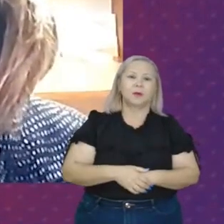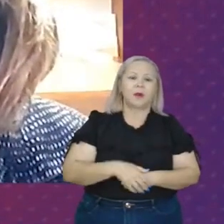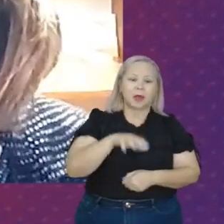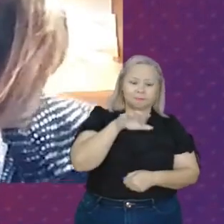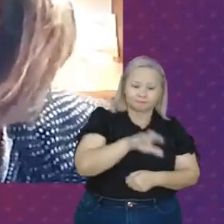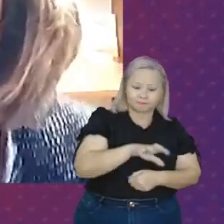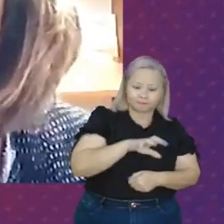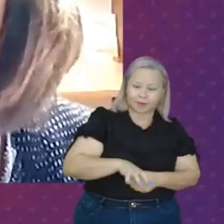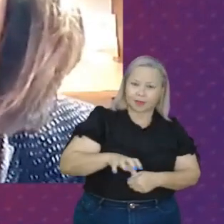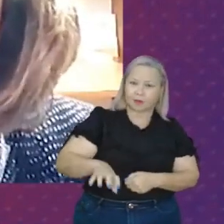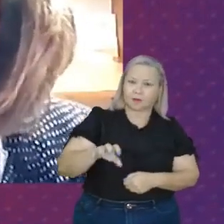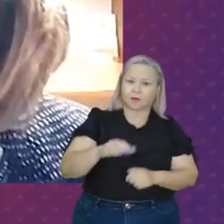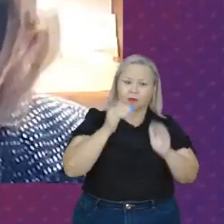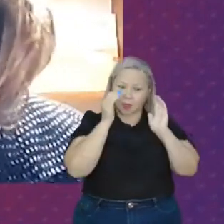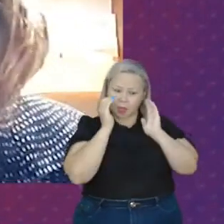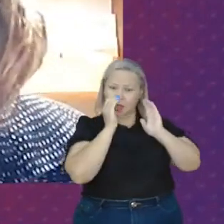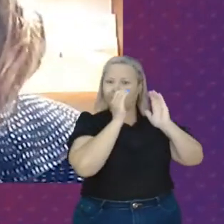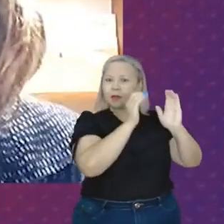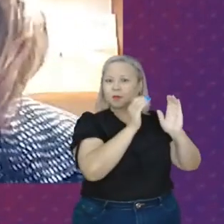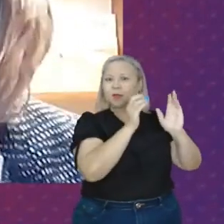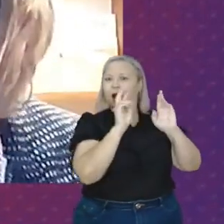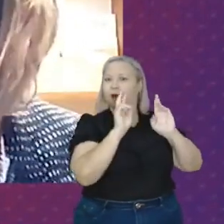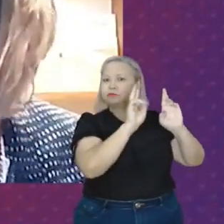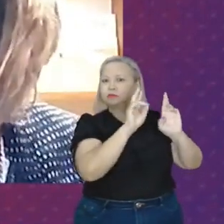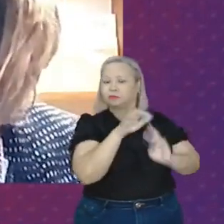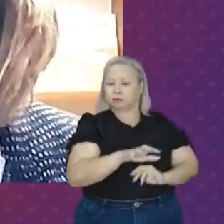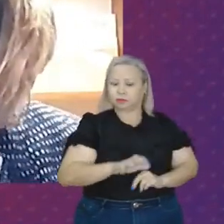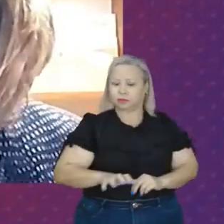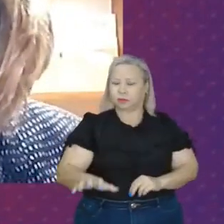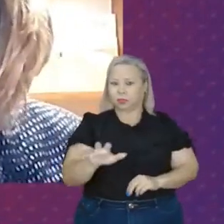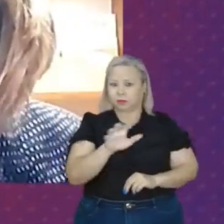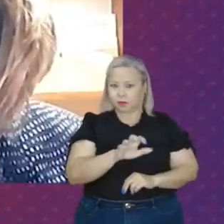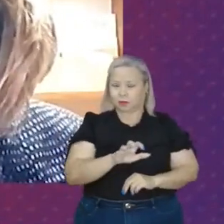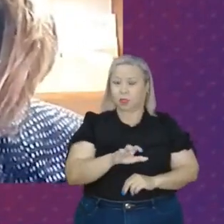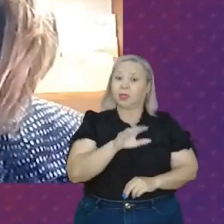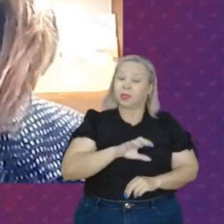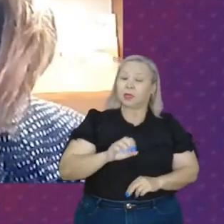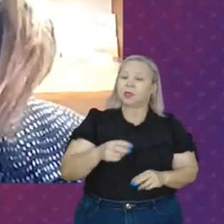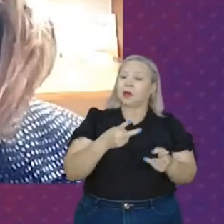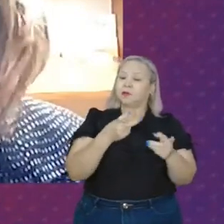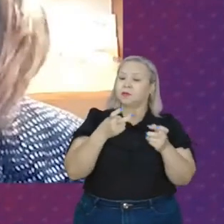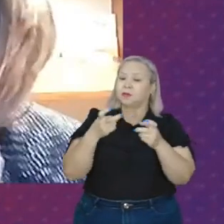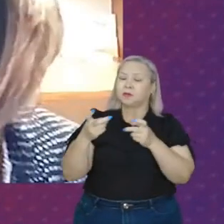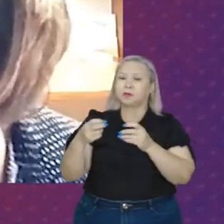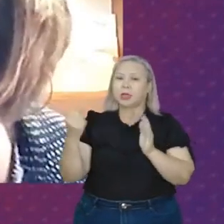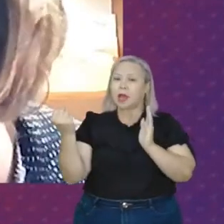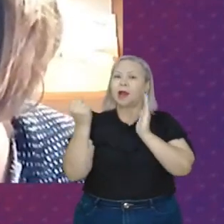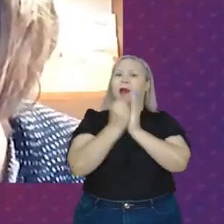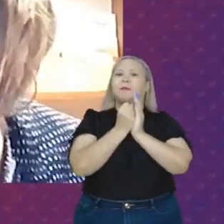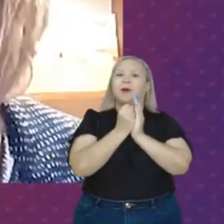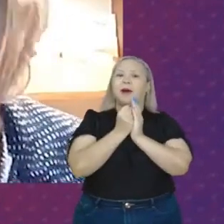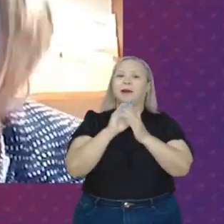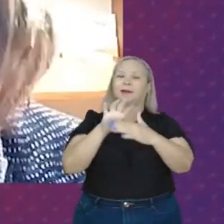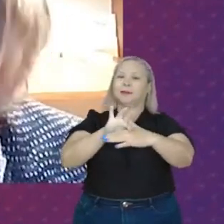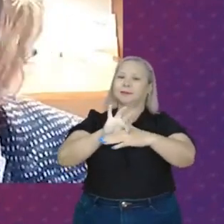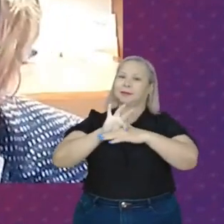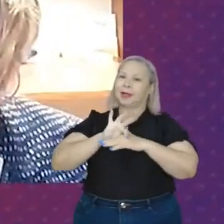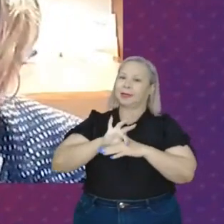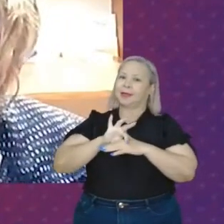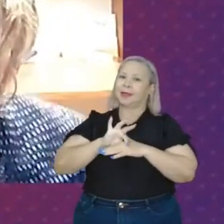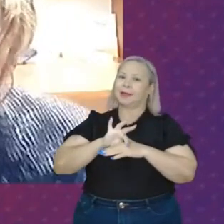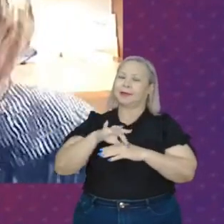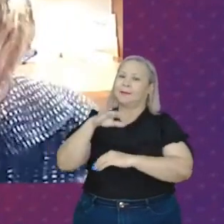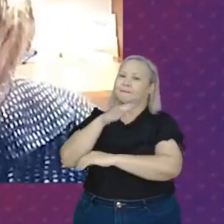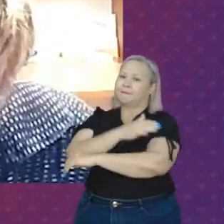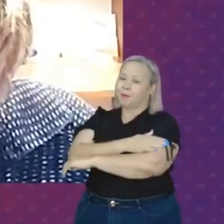territorialidade. Respeitar os territórios. E nos territórios nós vamos ver a marca da liderança